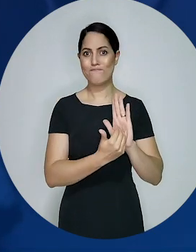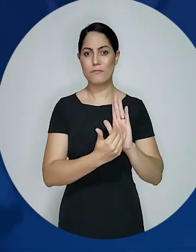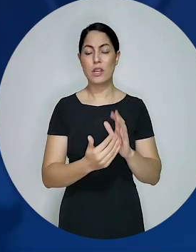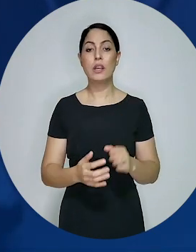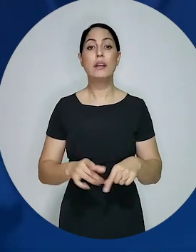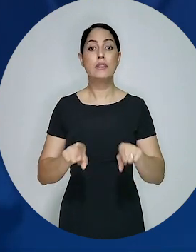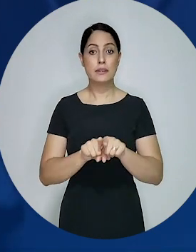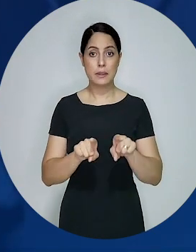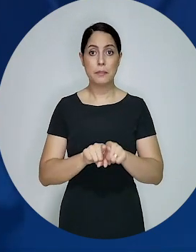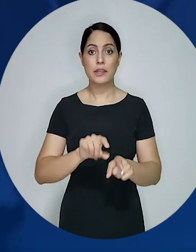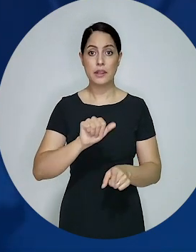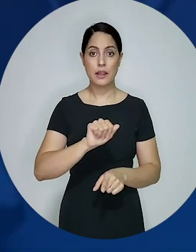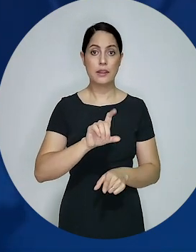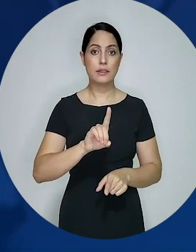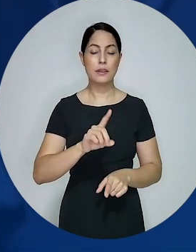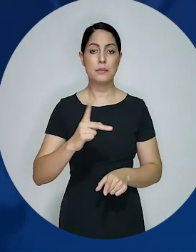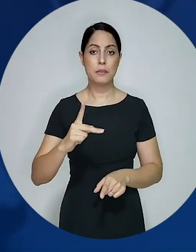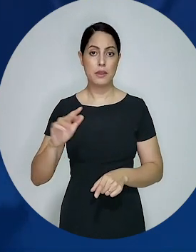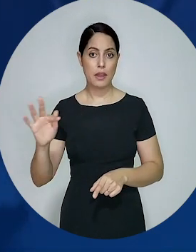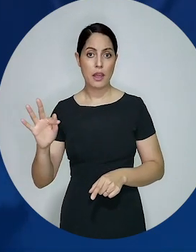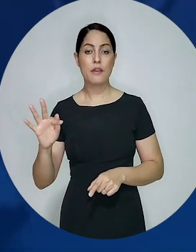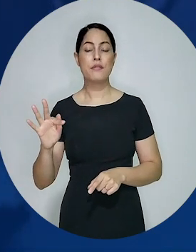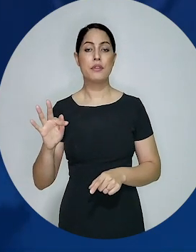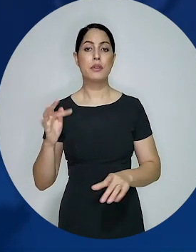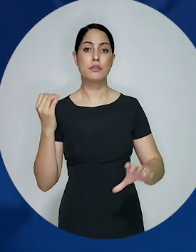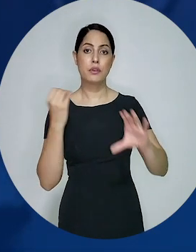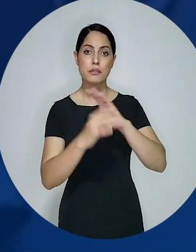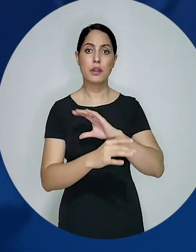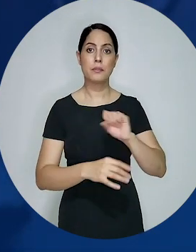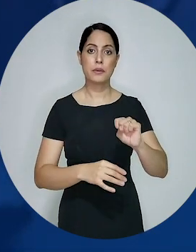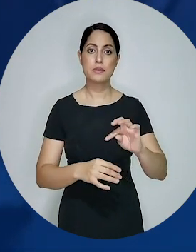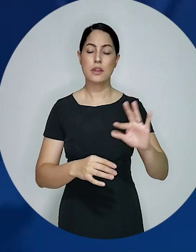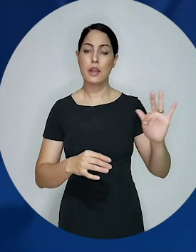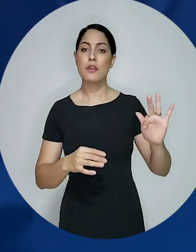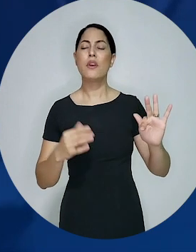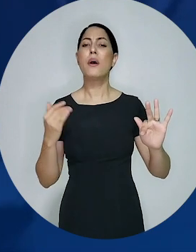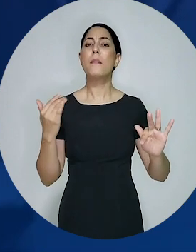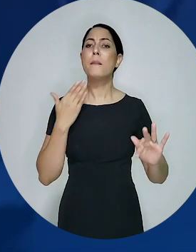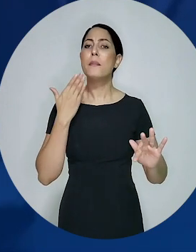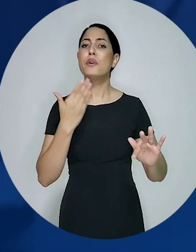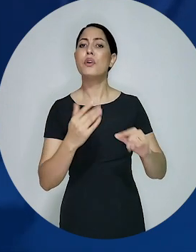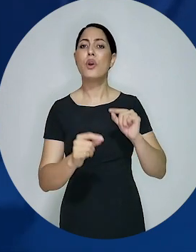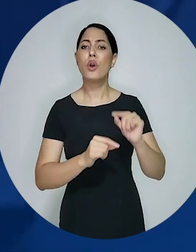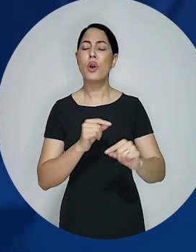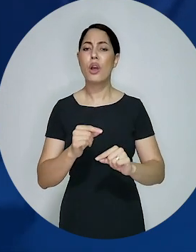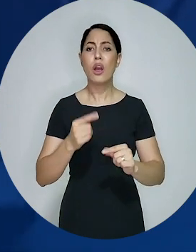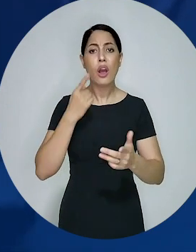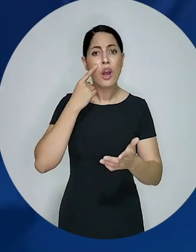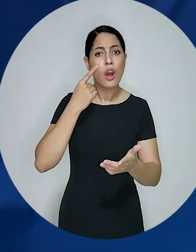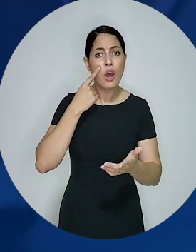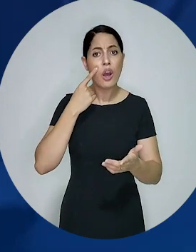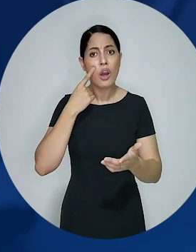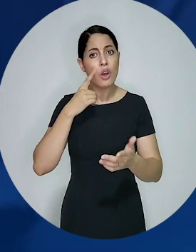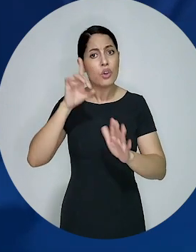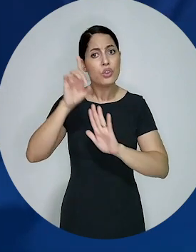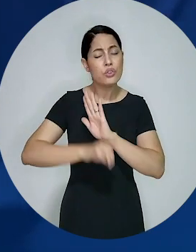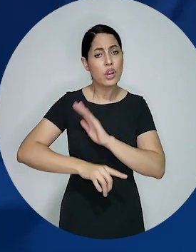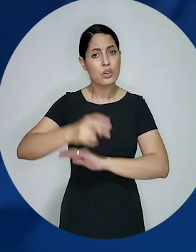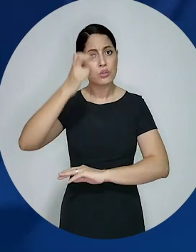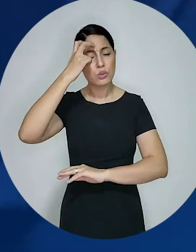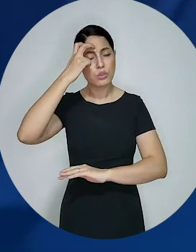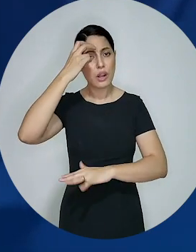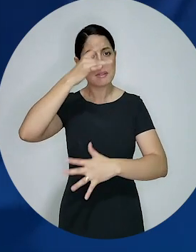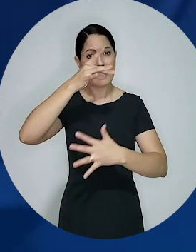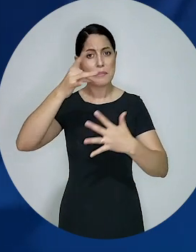Na ADPF, a ordem argumenta ainda, abre aspas, que os impactos desses atos e omissões na plena fruição dos